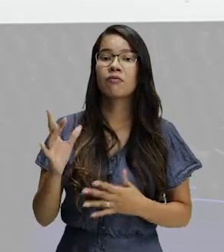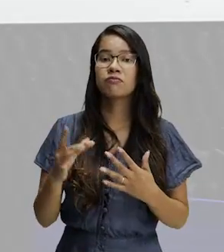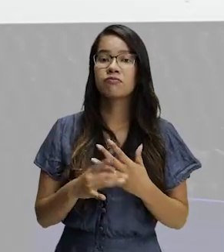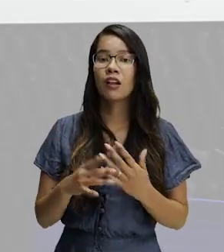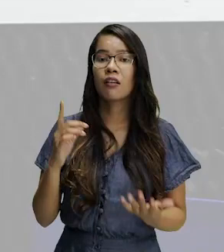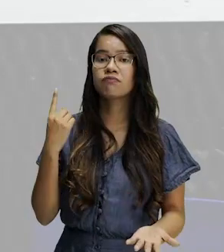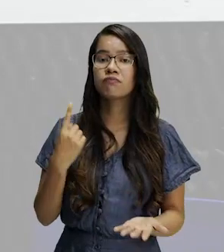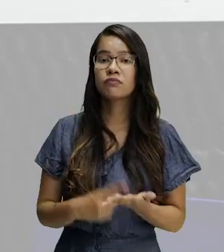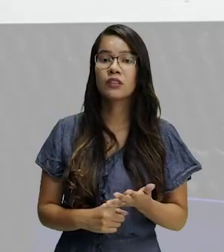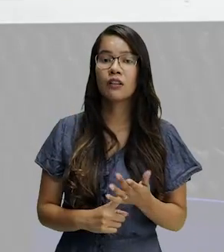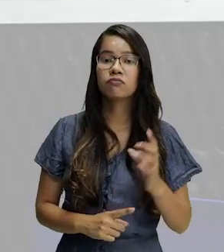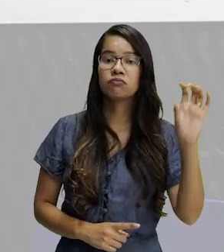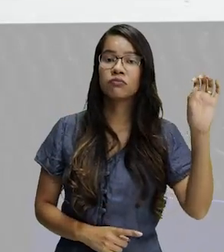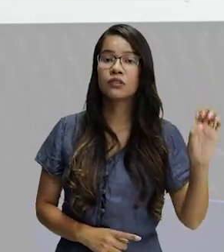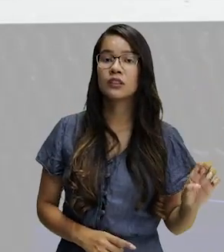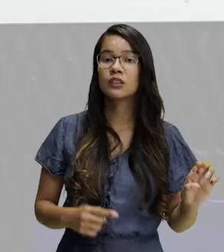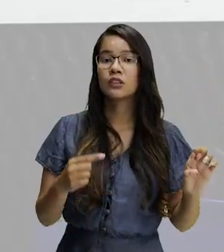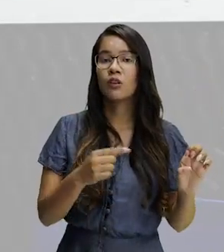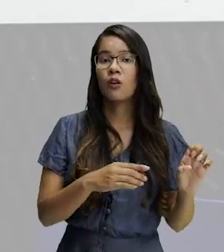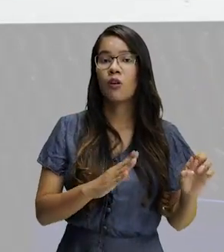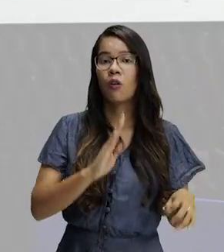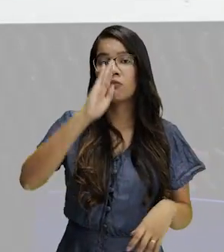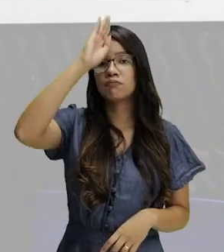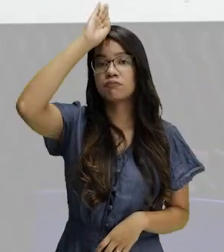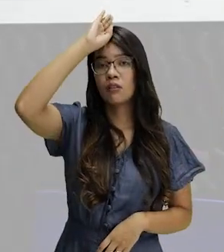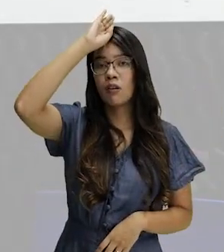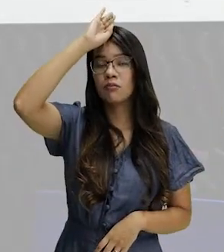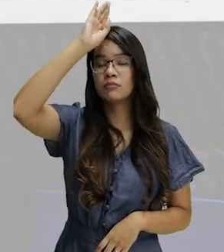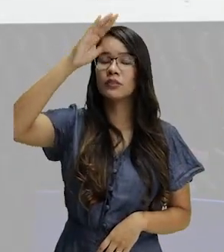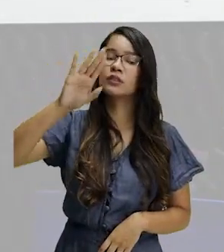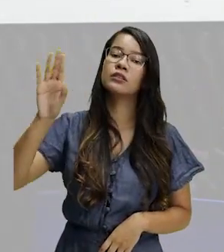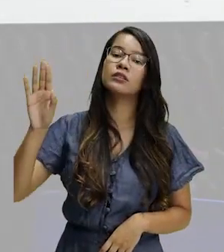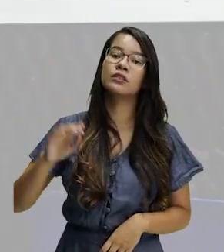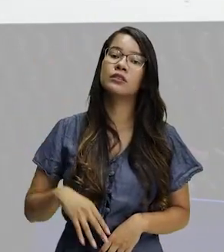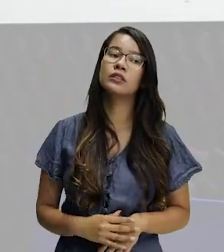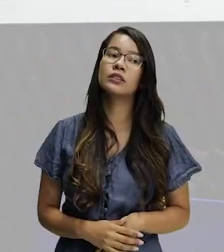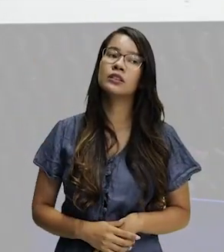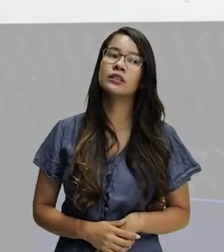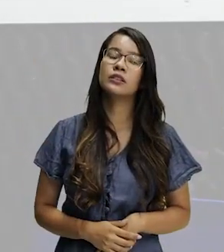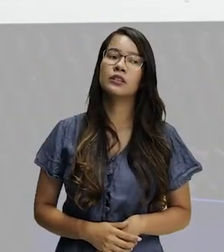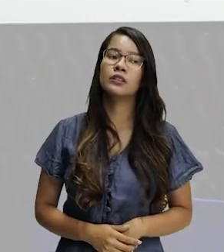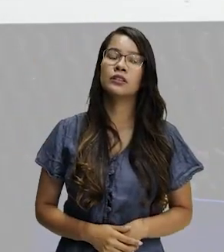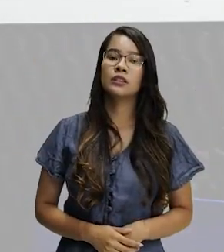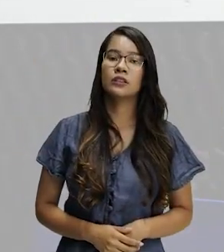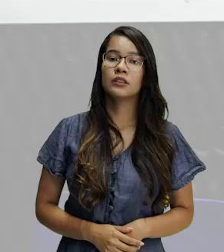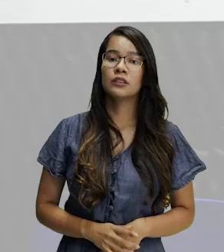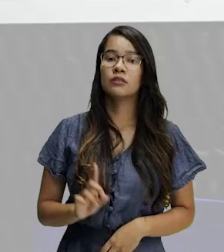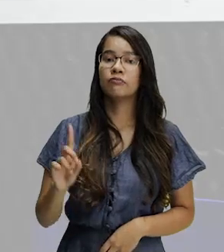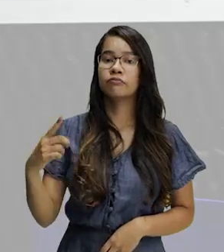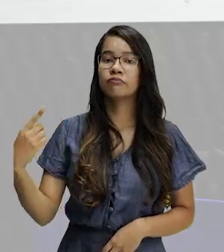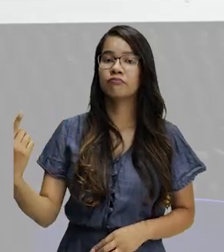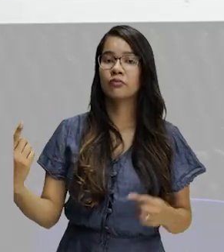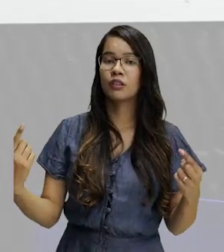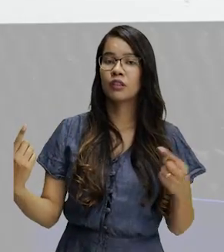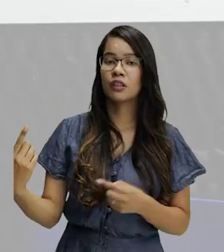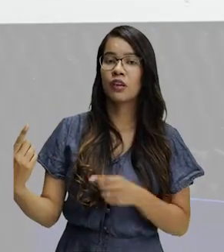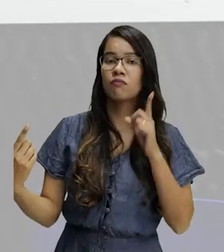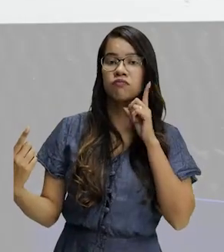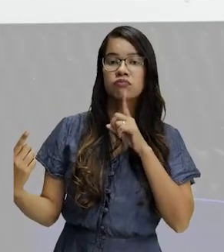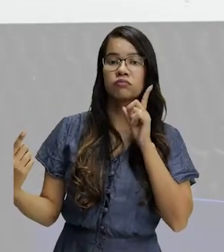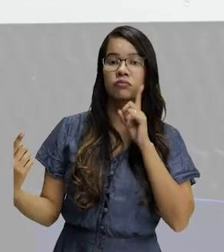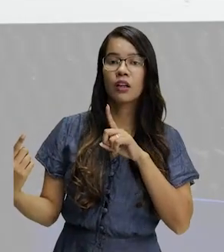de um lado o eixo Roma, Berlim, Tóquio, Itália fascista, Alemanha nazista, Japão ultranacionalista, do outro lado Estados